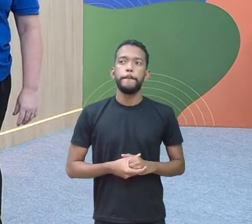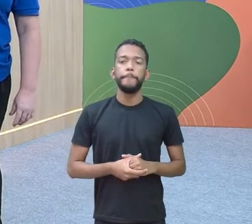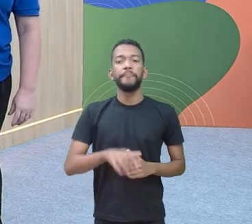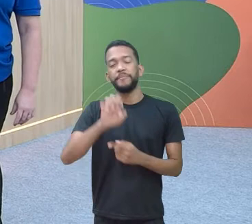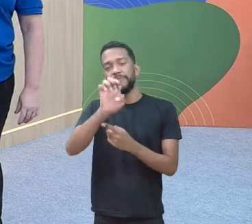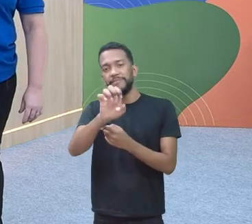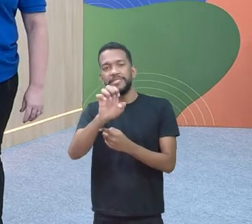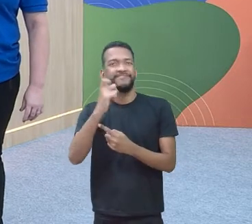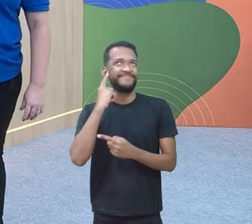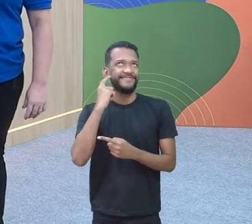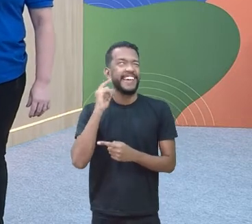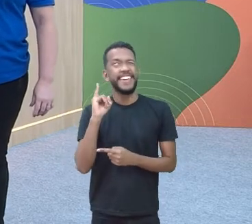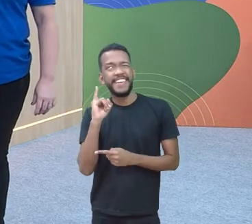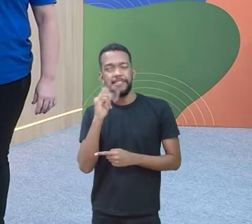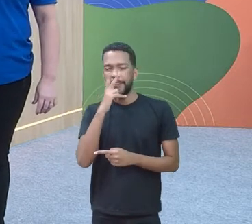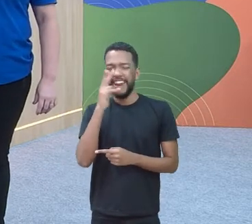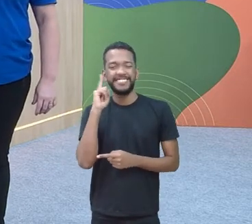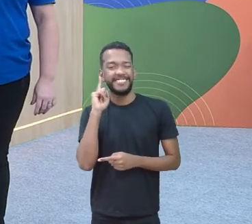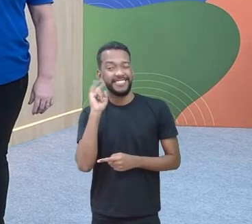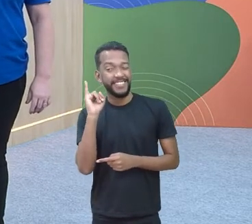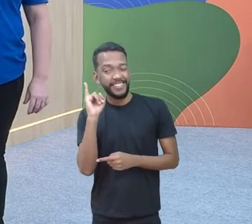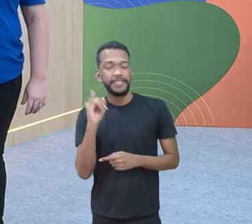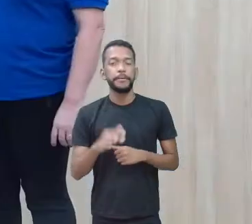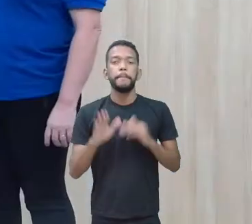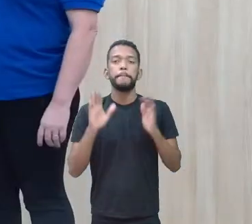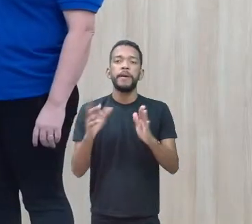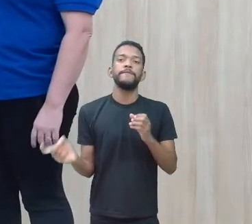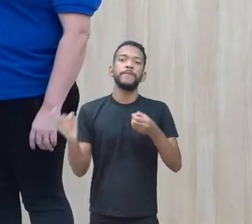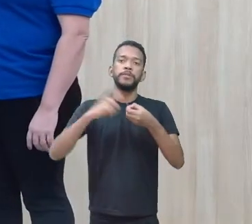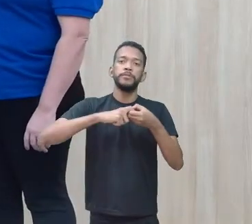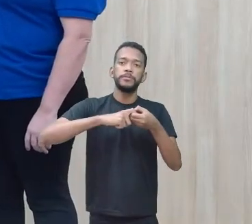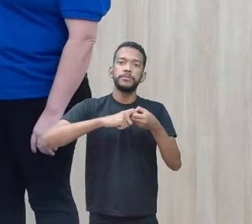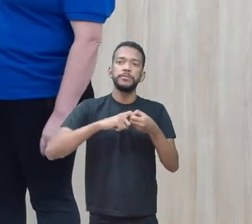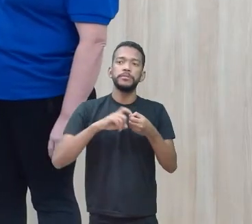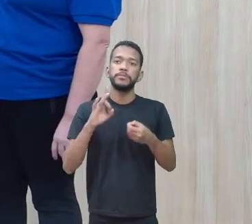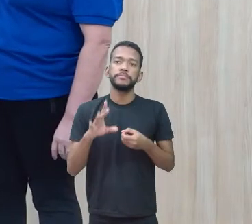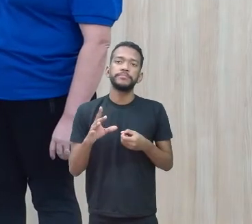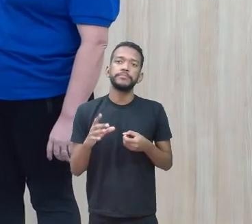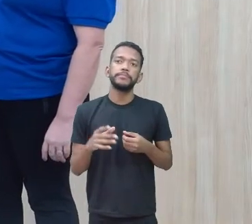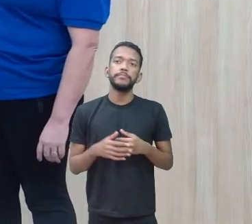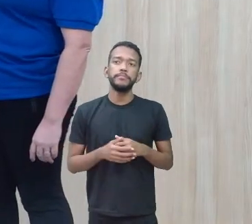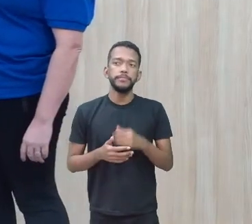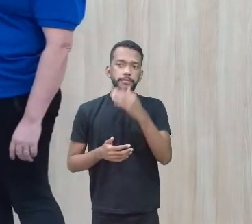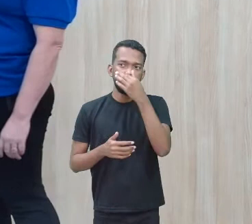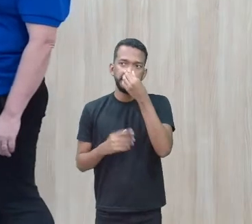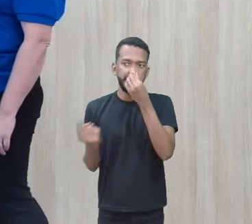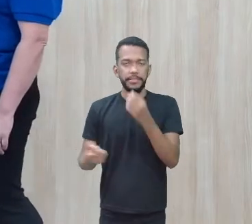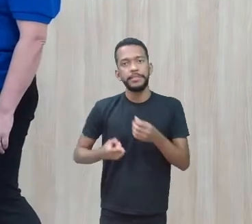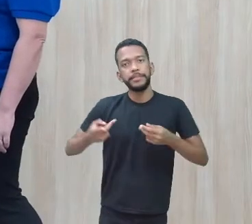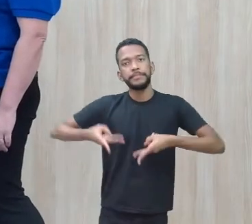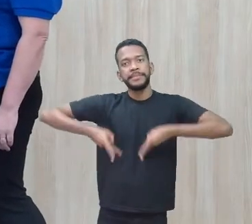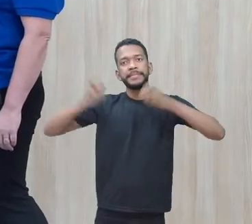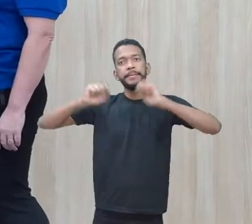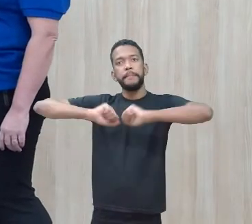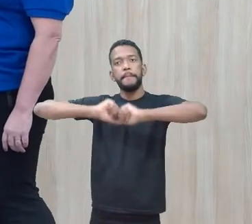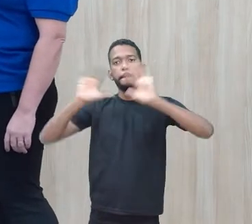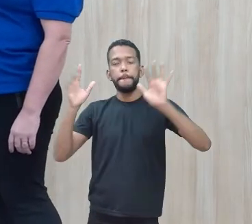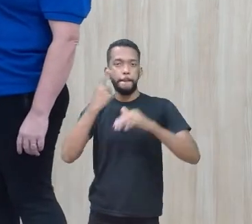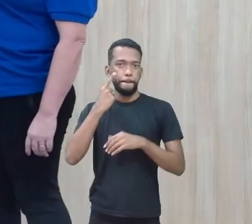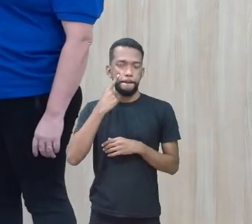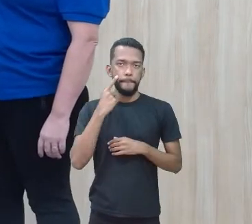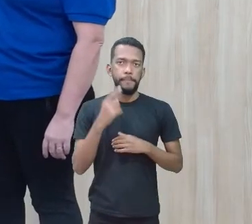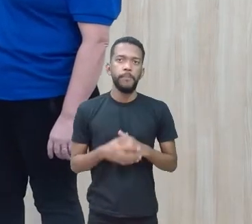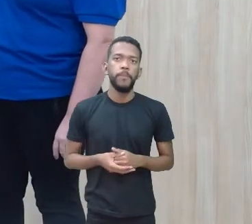com som de I, né? Então, voltando lá rapidinho, só para a gente perceber, não é, essa diferença.